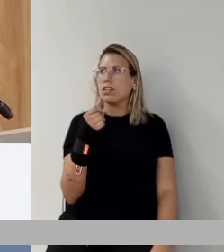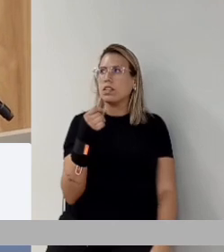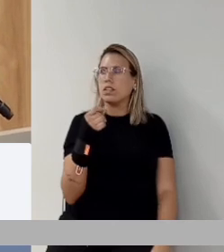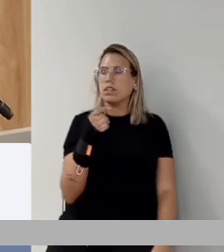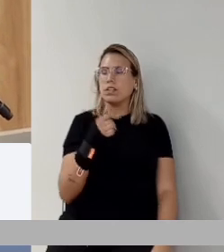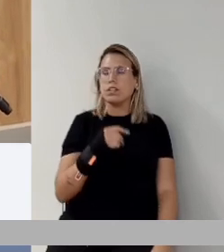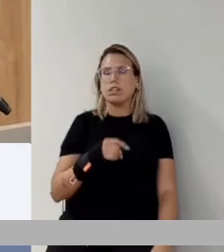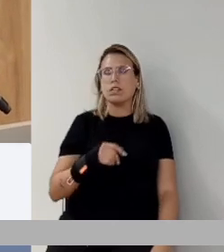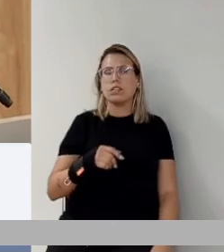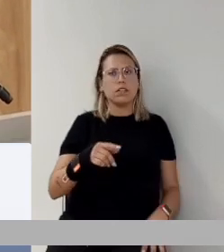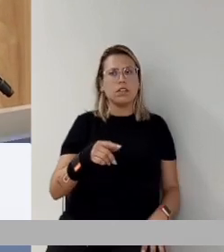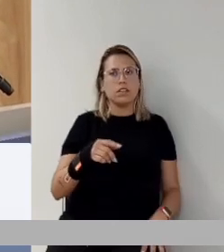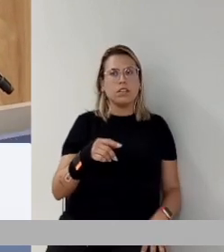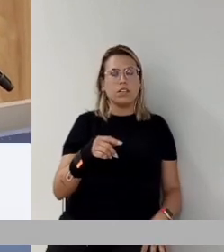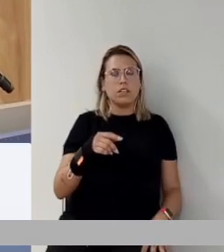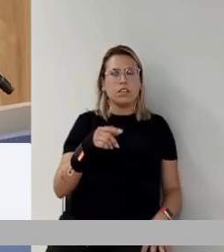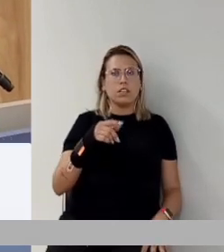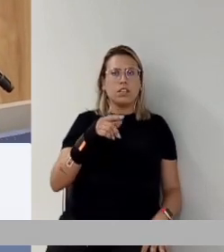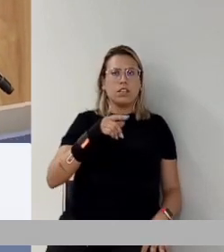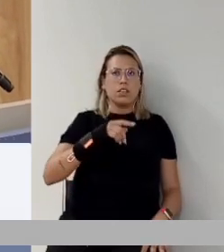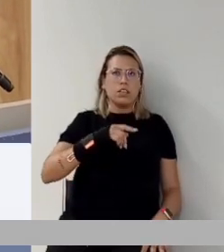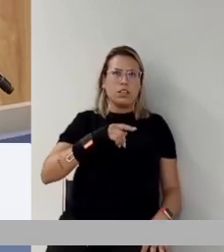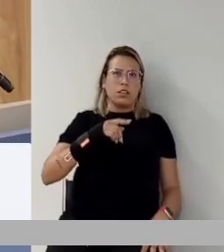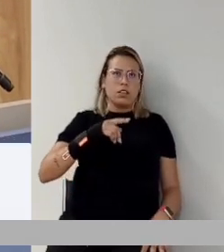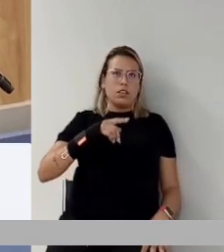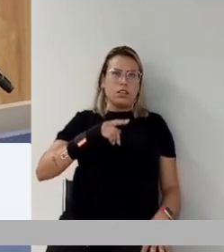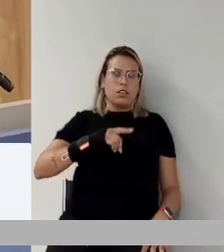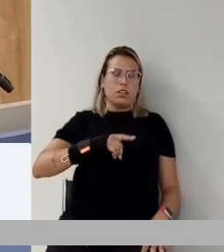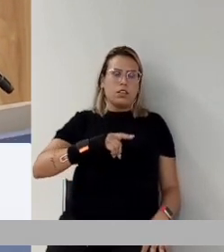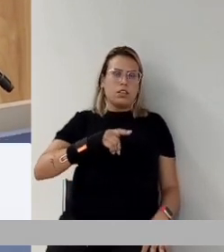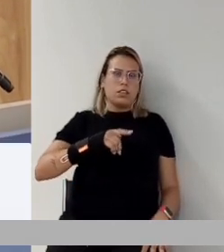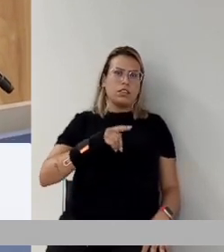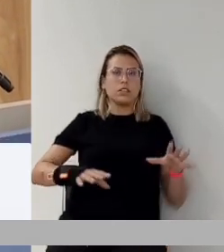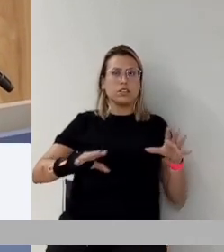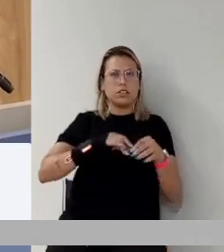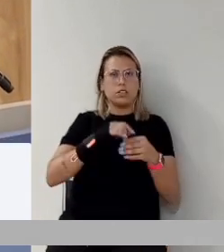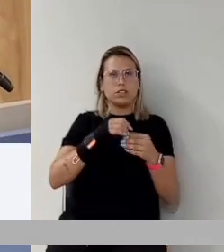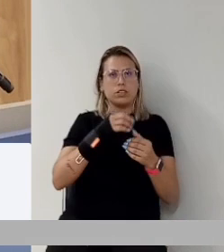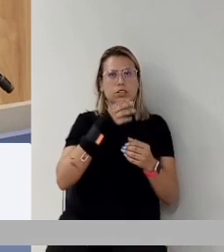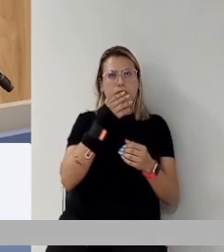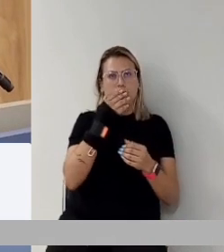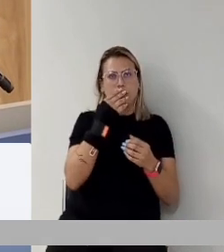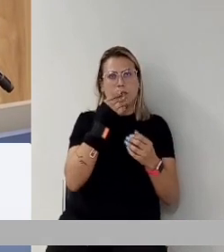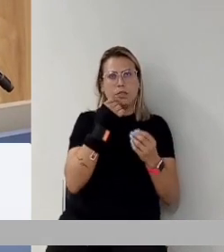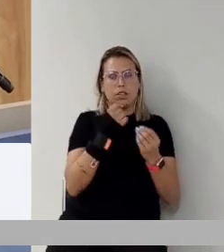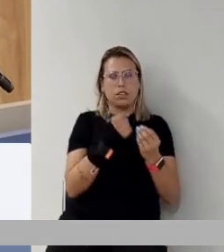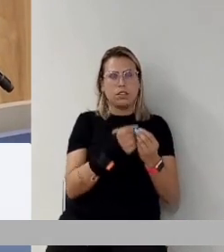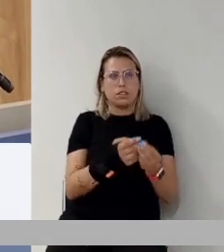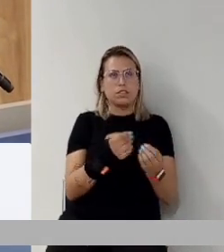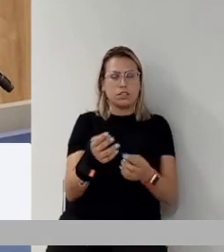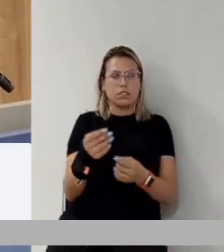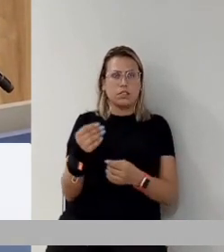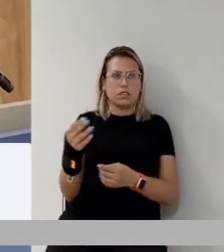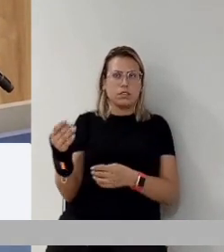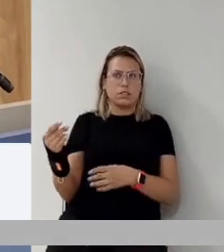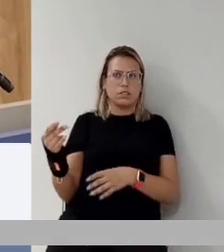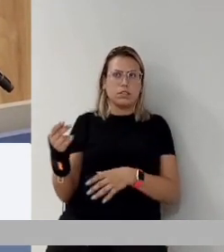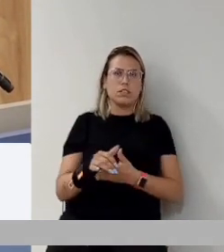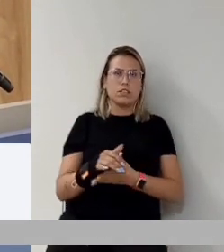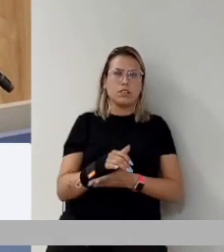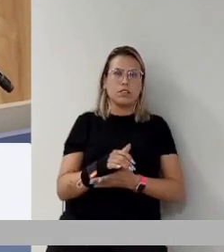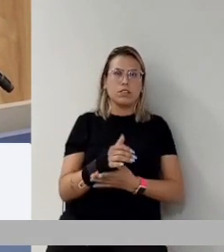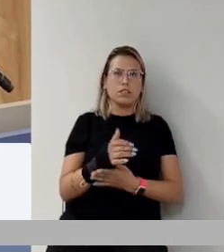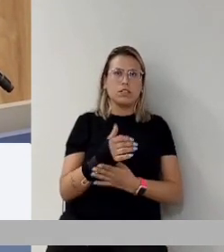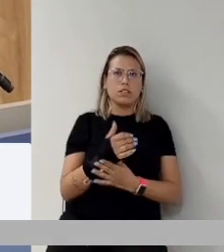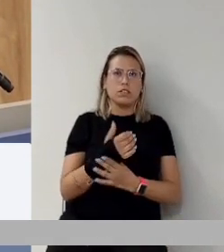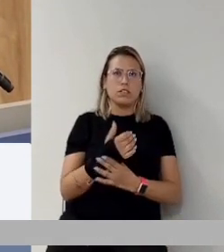Zaga Mota quem não lembra Zaga Mota dec de 80 nas cheias Que el mandava helicó cesta básica o povo voltou Zag que enjoou voltou até enjoar banil